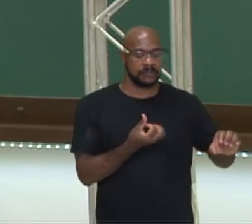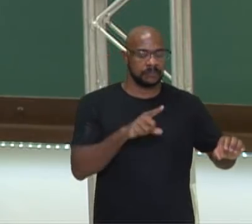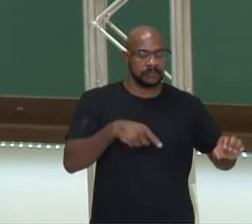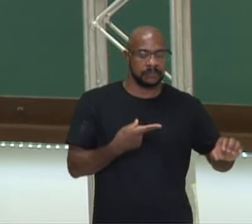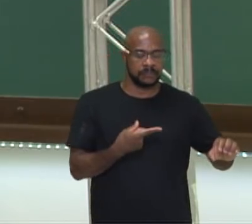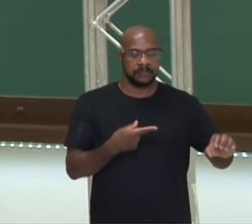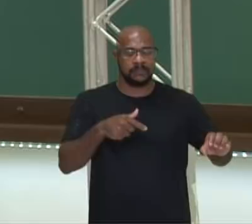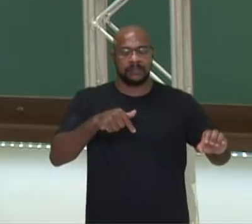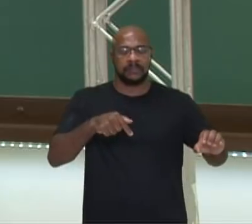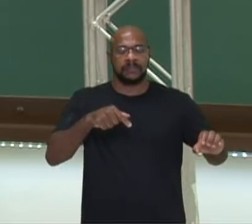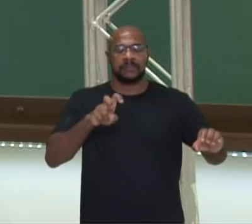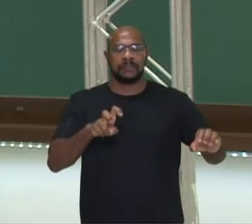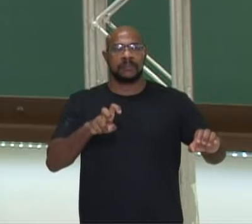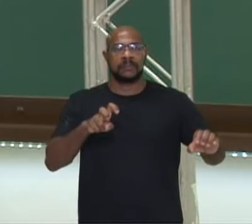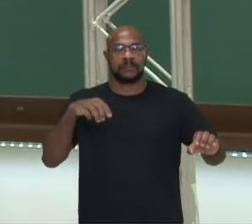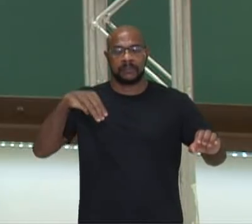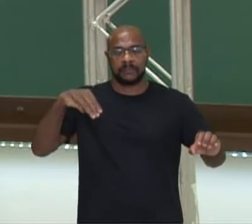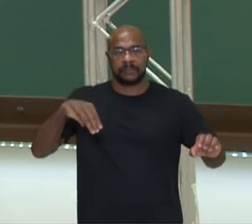6,75 metros.